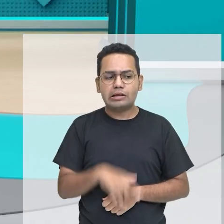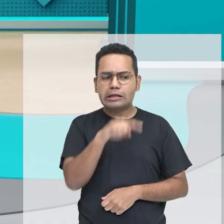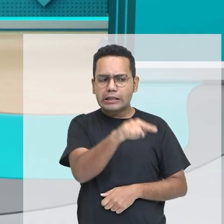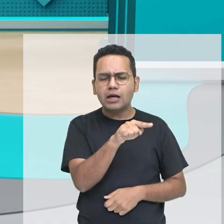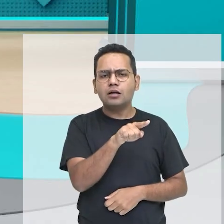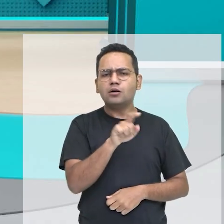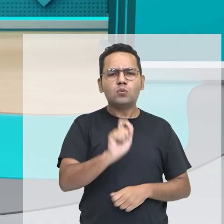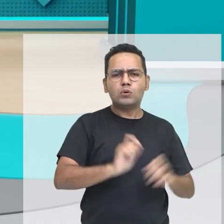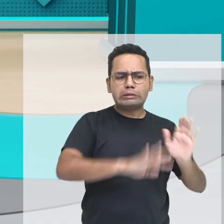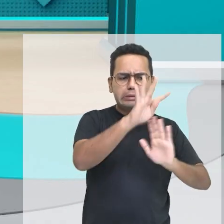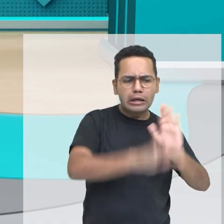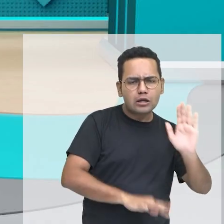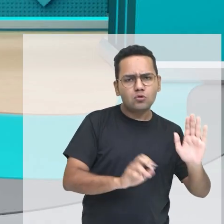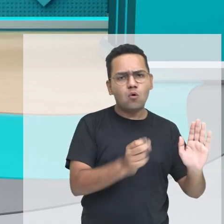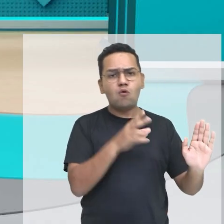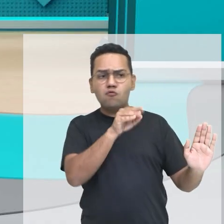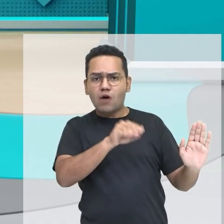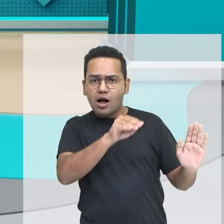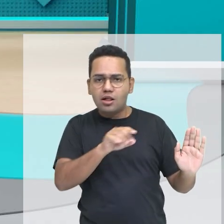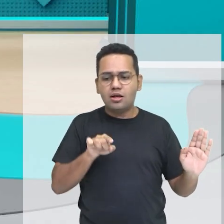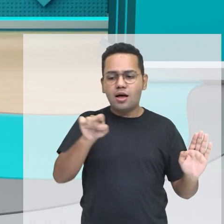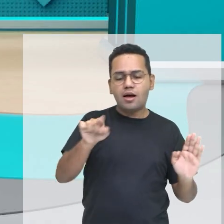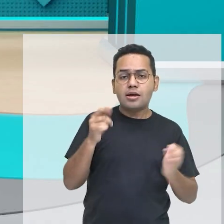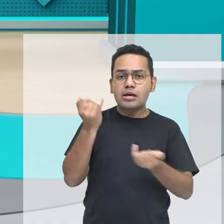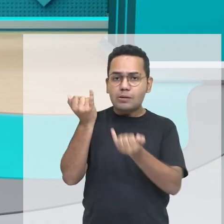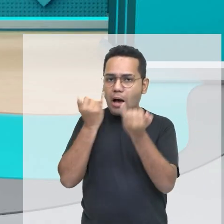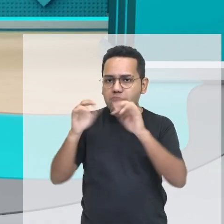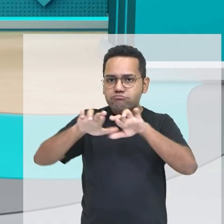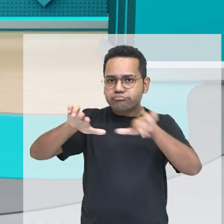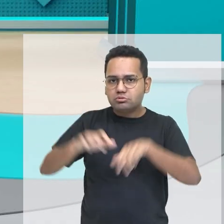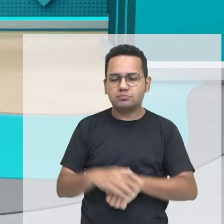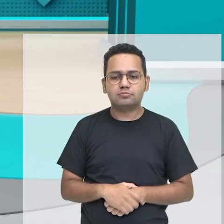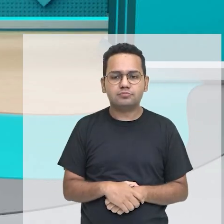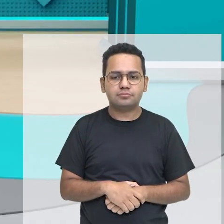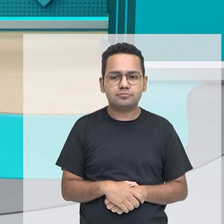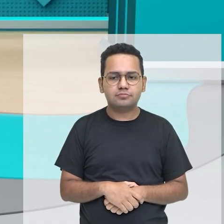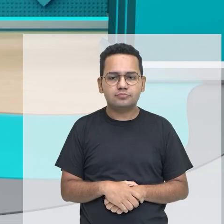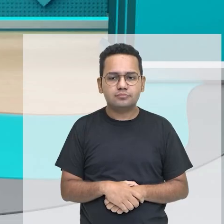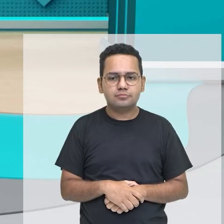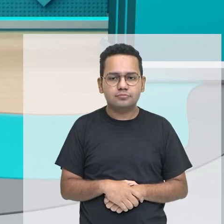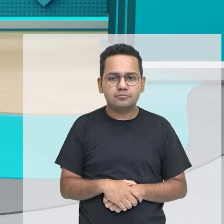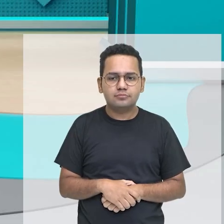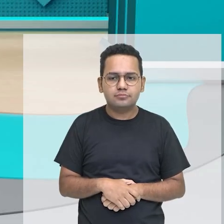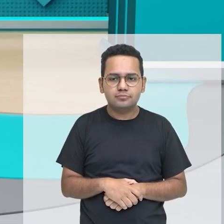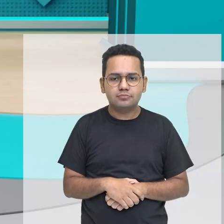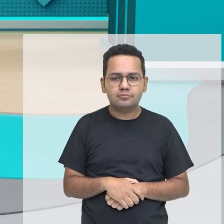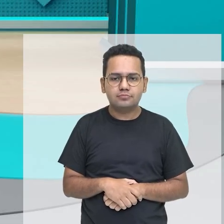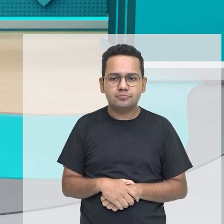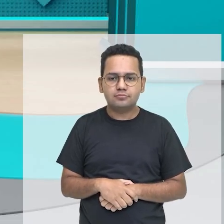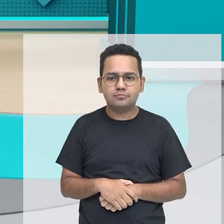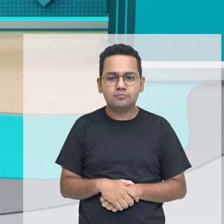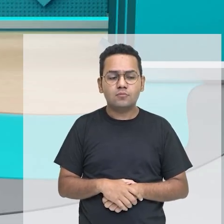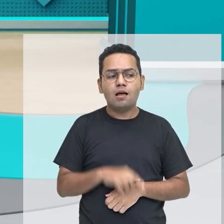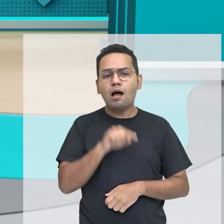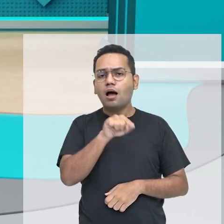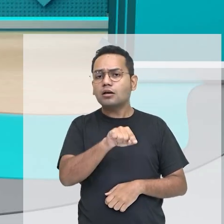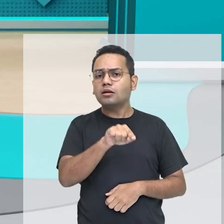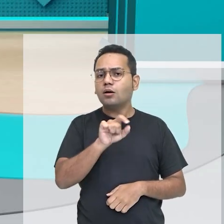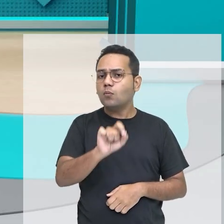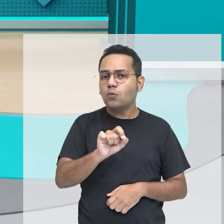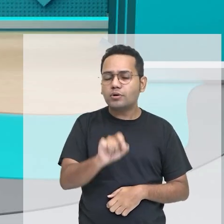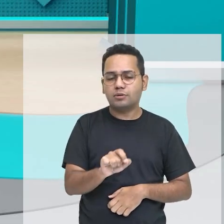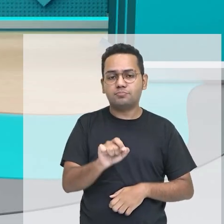através de textos e linguagem não verbal. Só que esses textos sempre voltados aí para a esfera